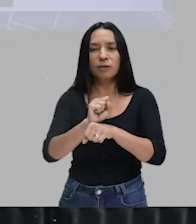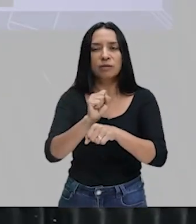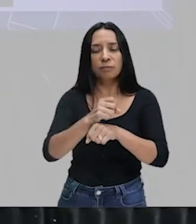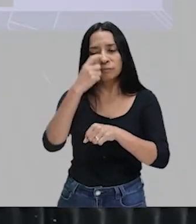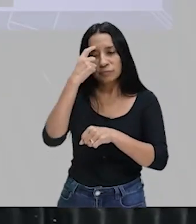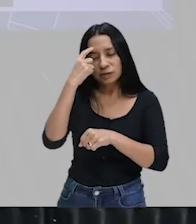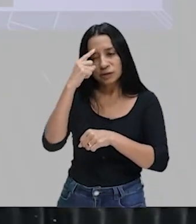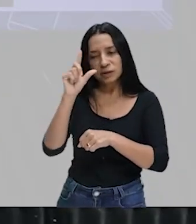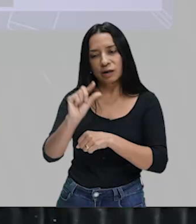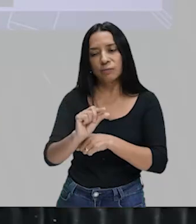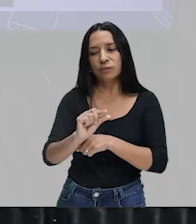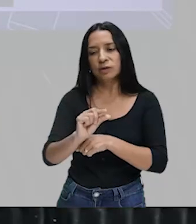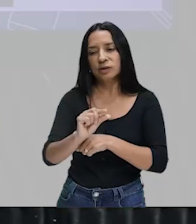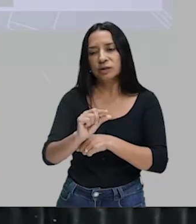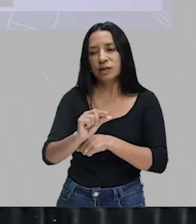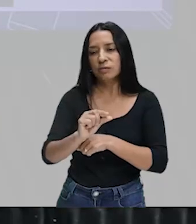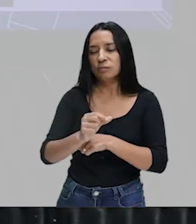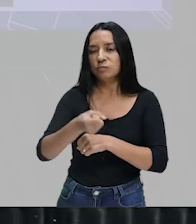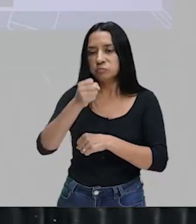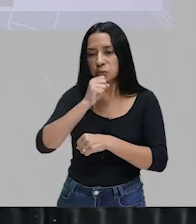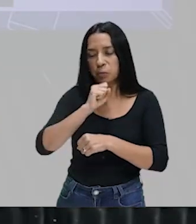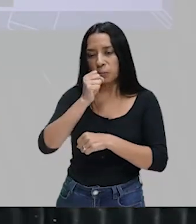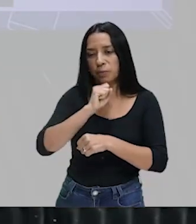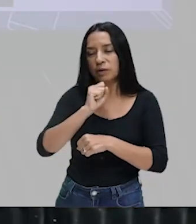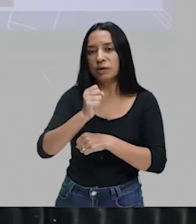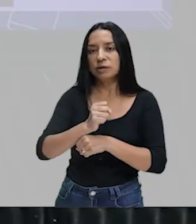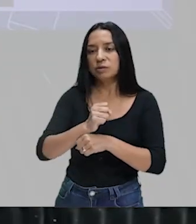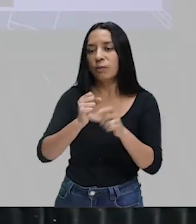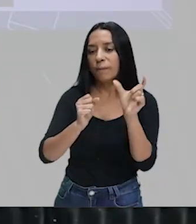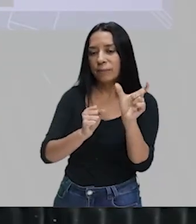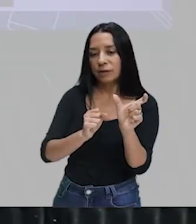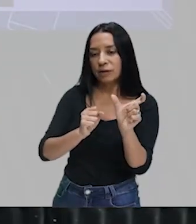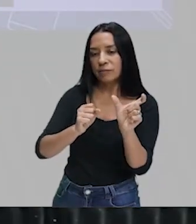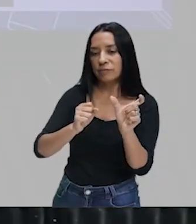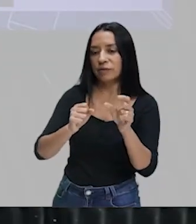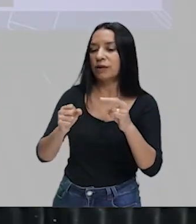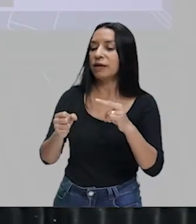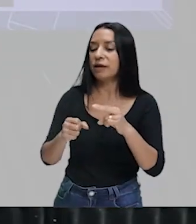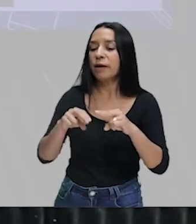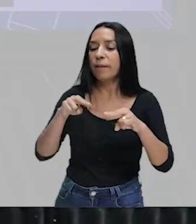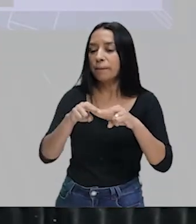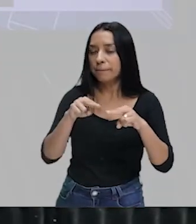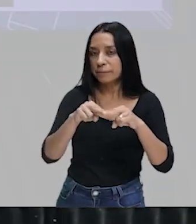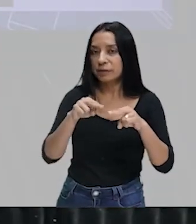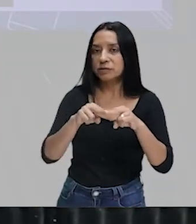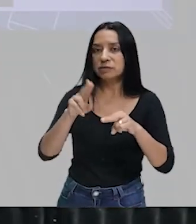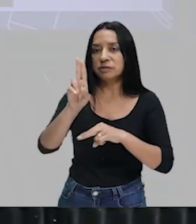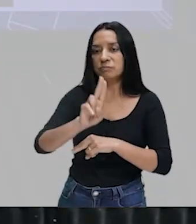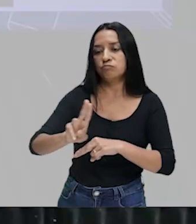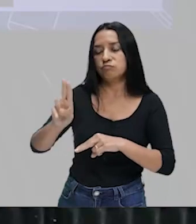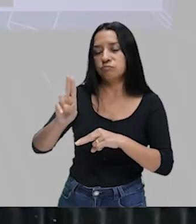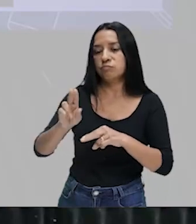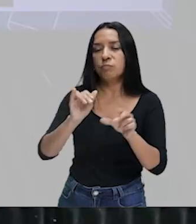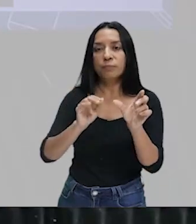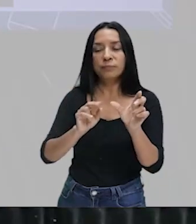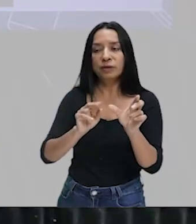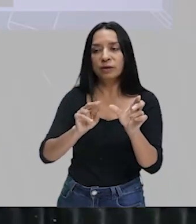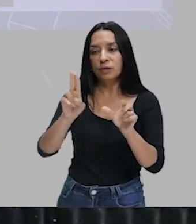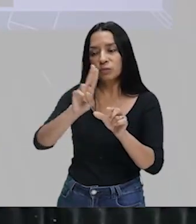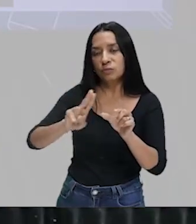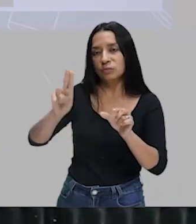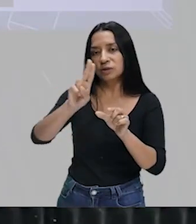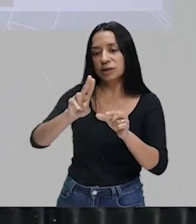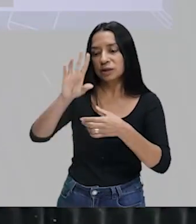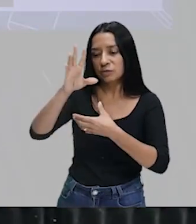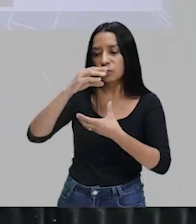pouquinho, milkshake, sanduíche, pizza, são palavras que vêm do inglês, que são utilizadas na língua inglesa e que a gente já incorporou